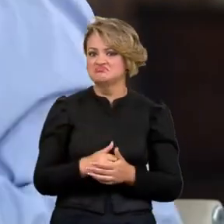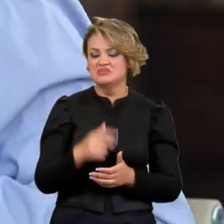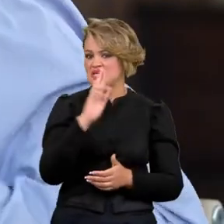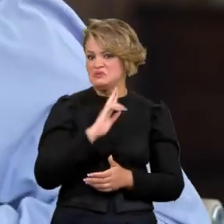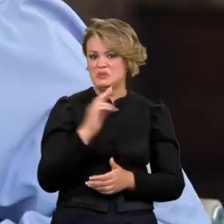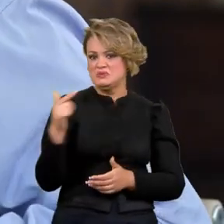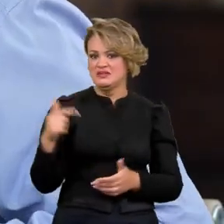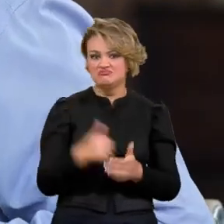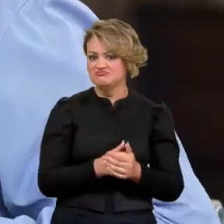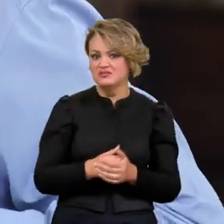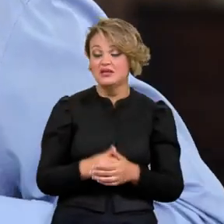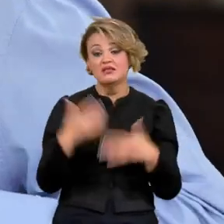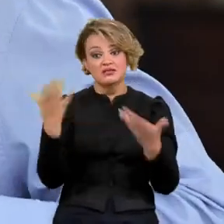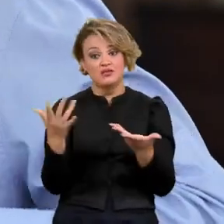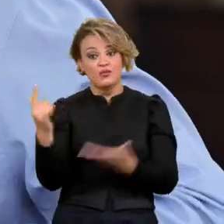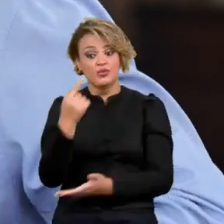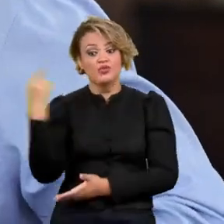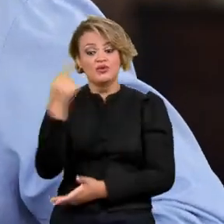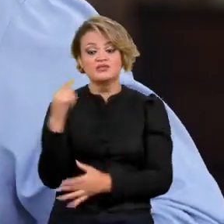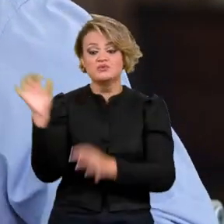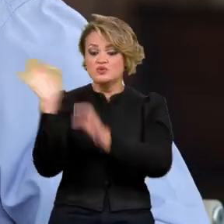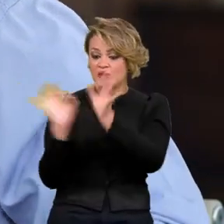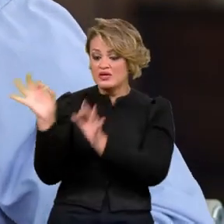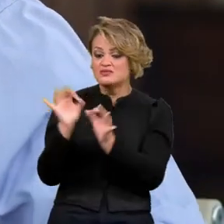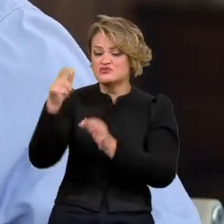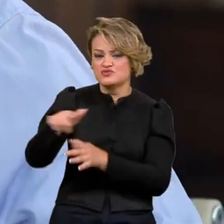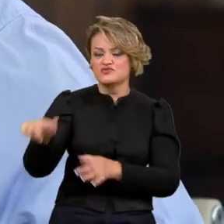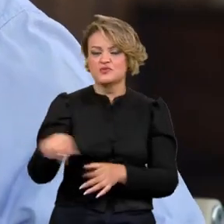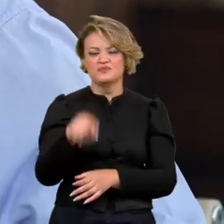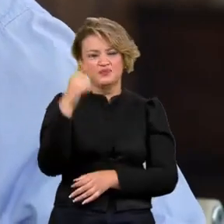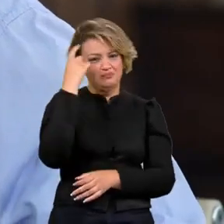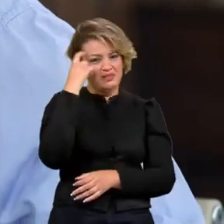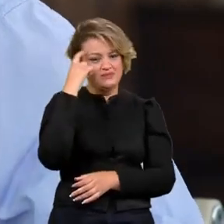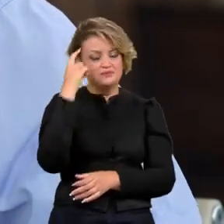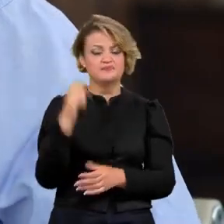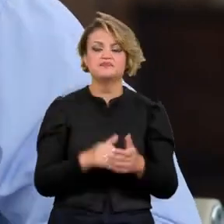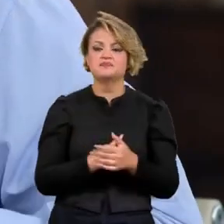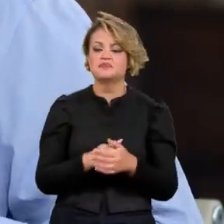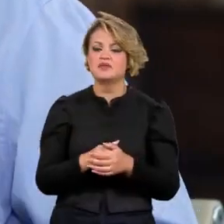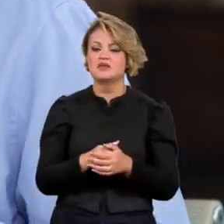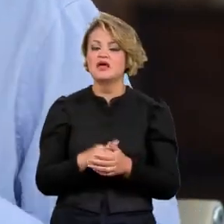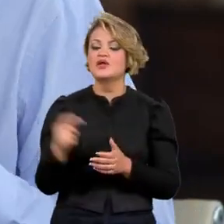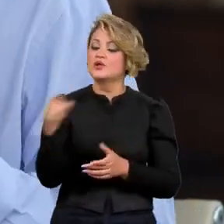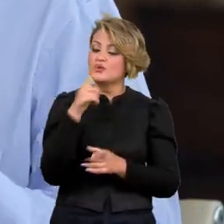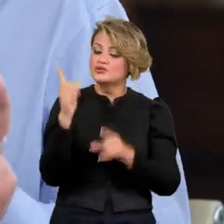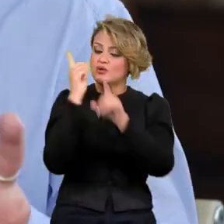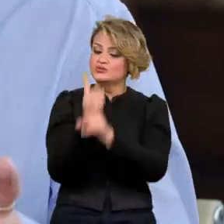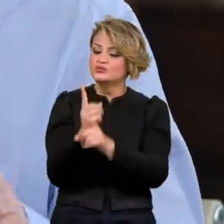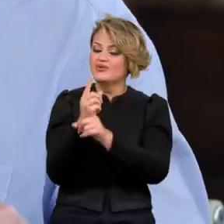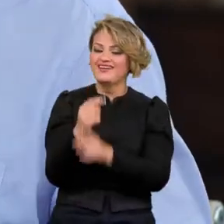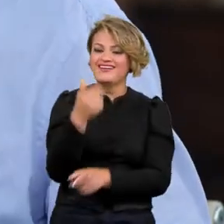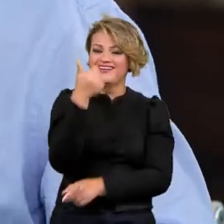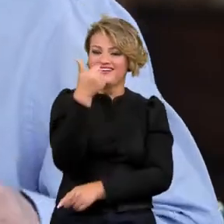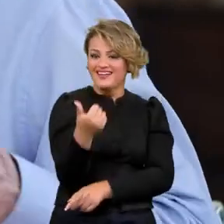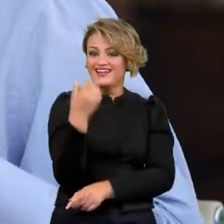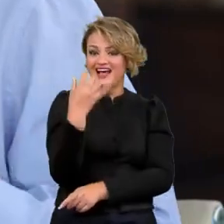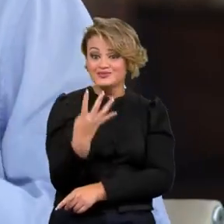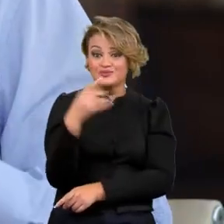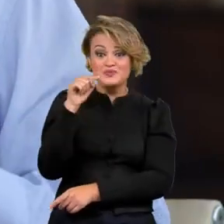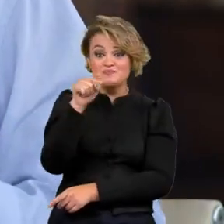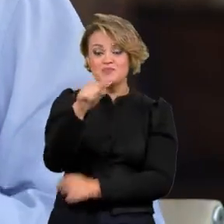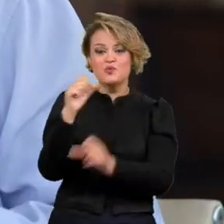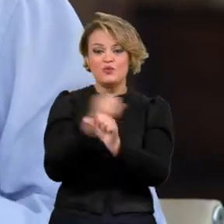reconstruir só para você ter ideia Uchoa nós encontramos 14.000 obras paradas 14.000